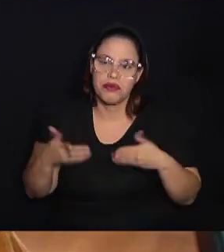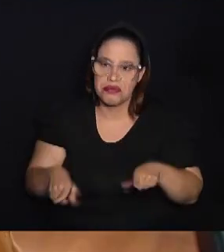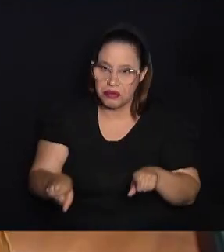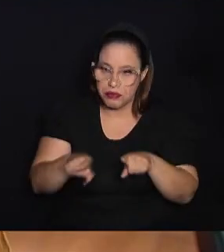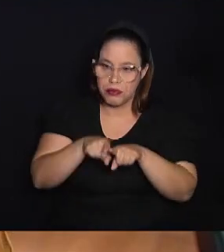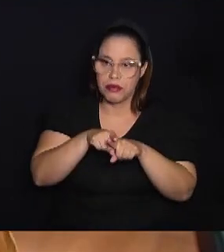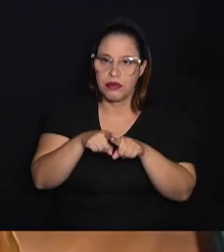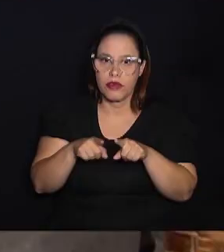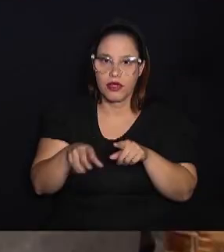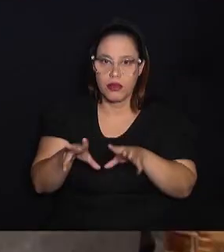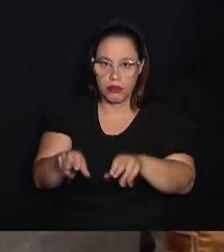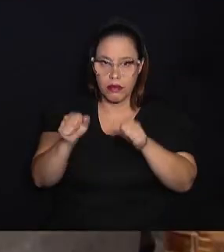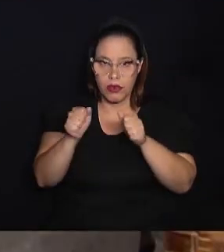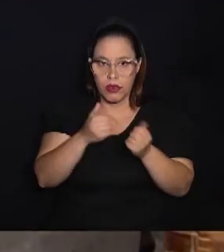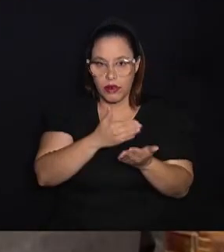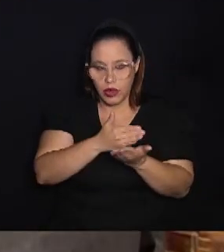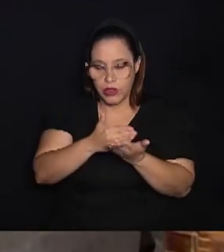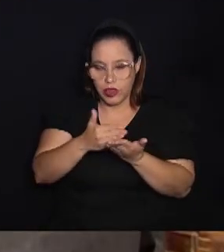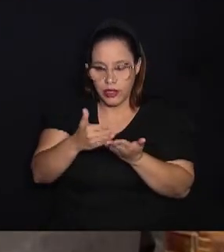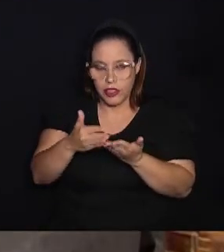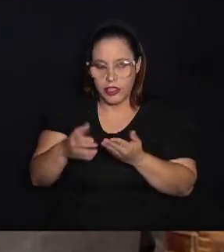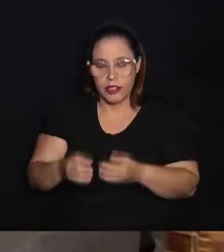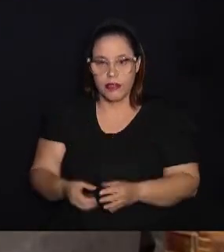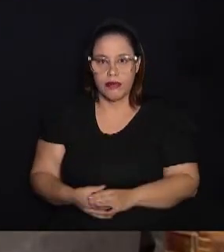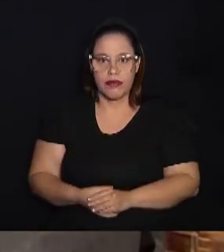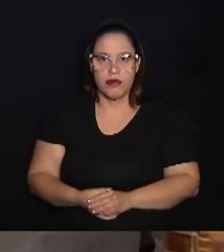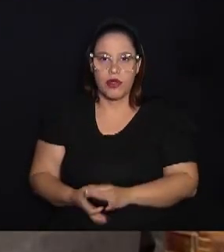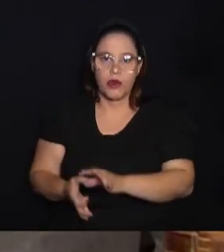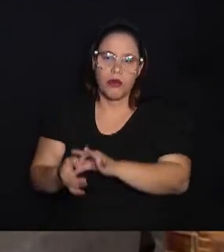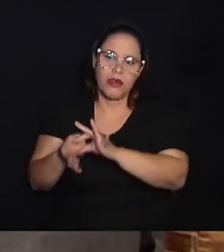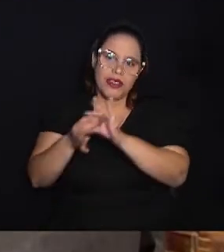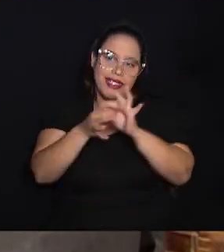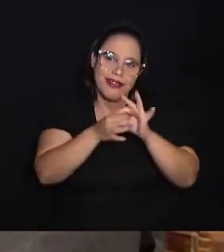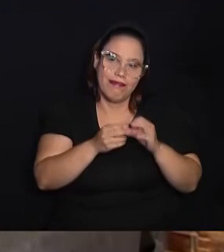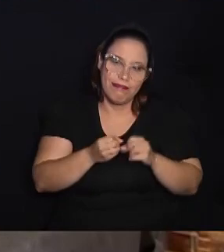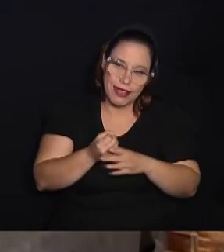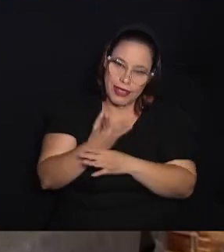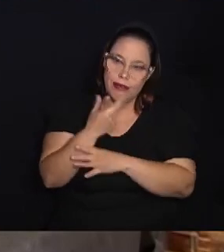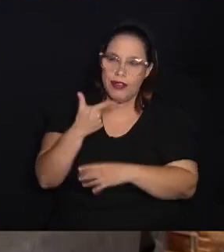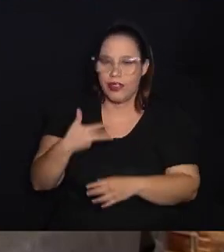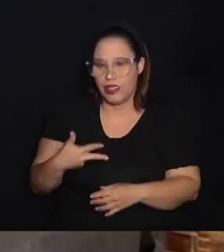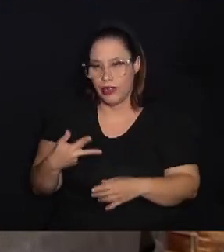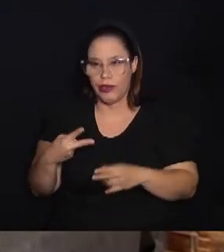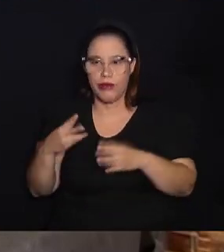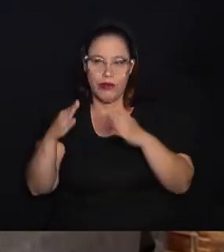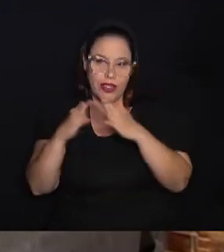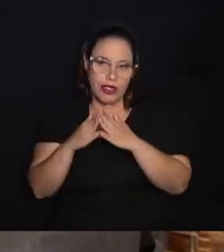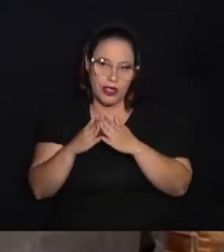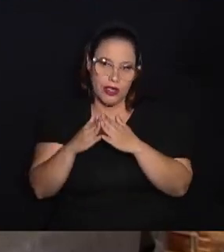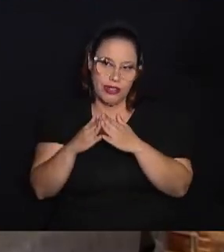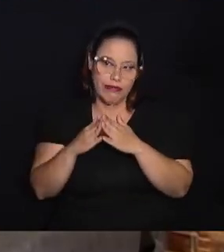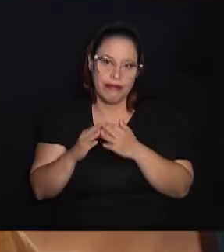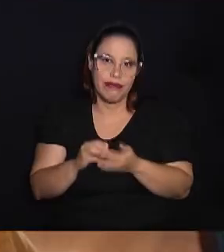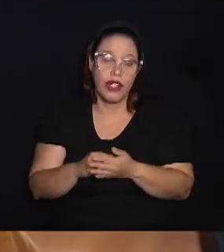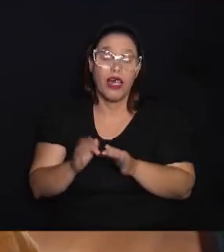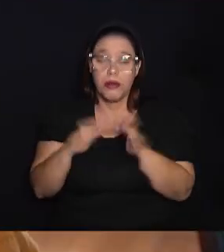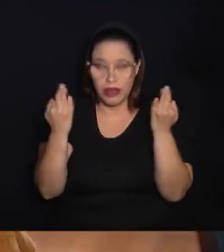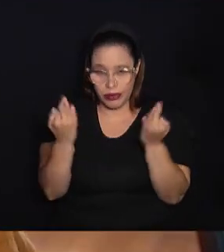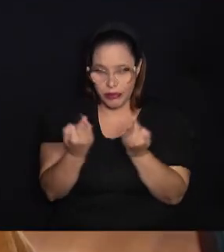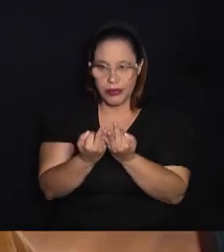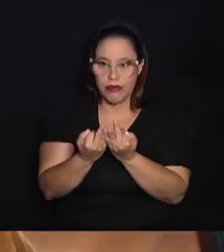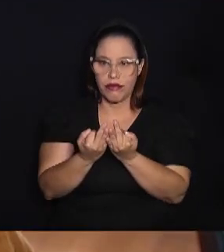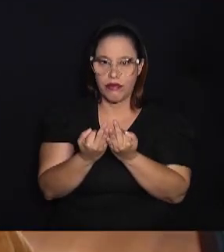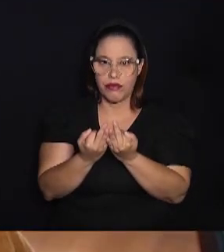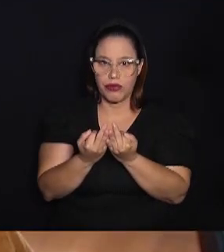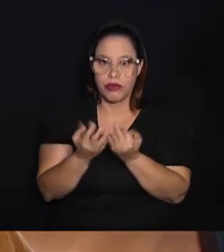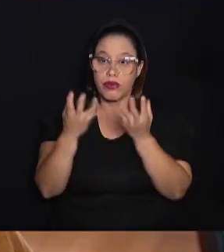para participar desse processo. A gente acaba criando assim uma segunda casa, então é uma família. Recebemos